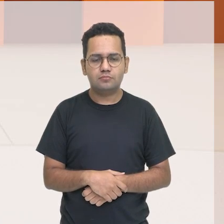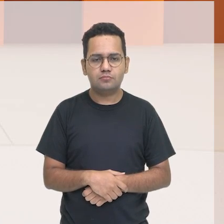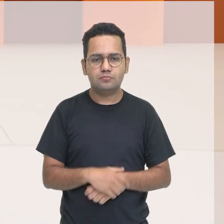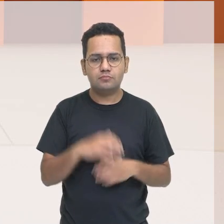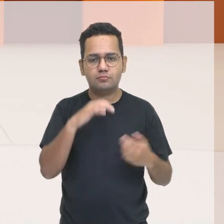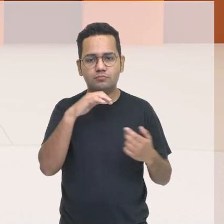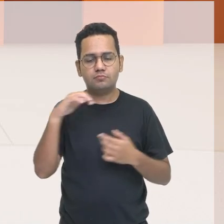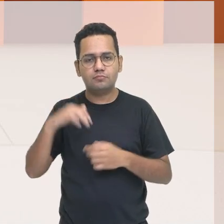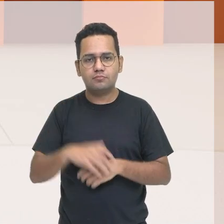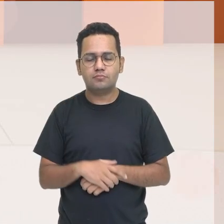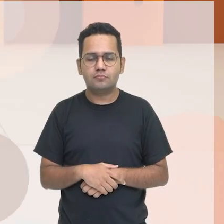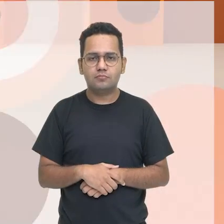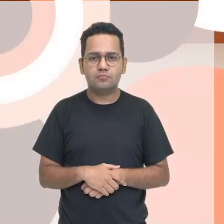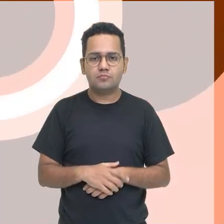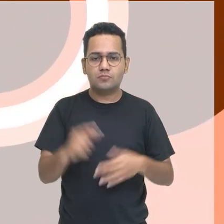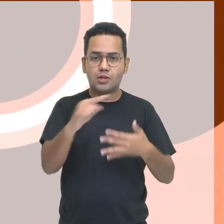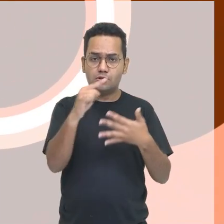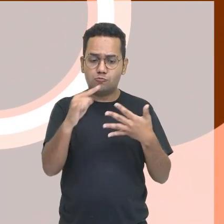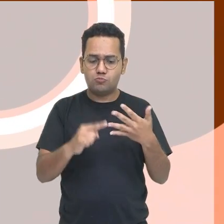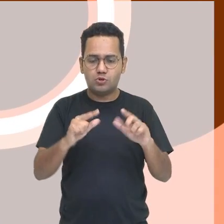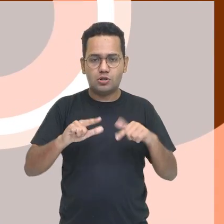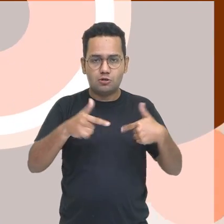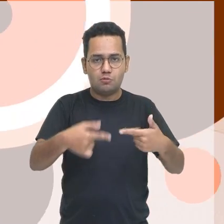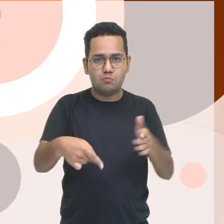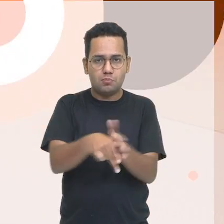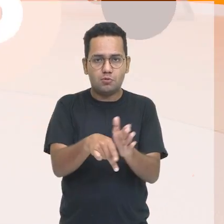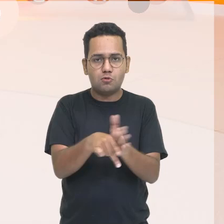de exercer o poder.